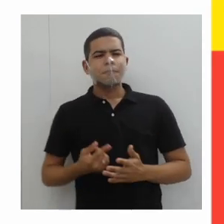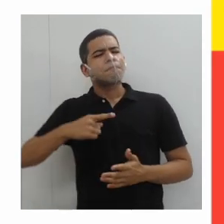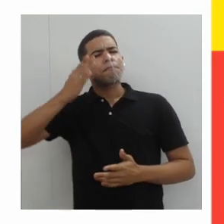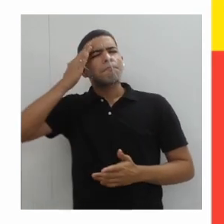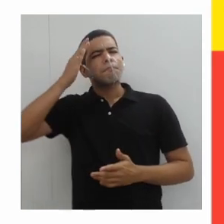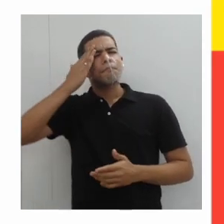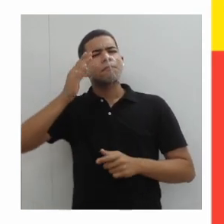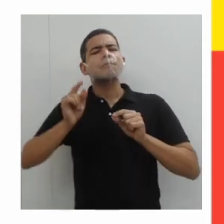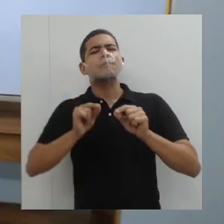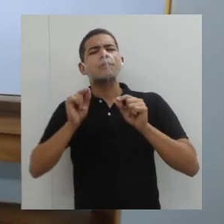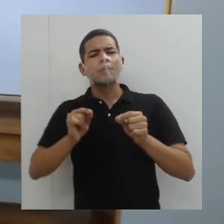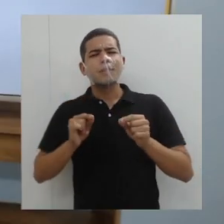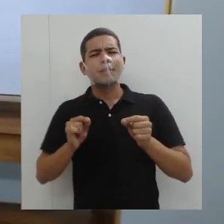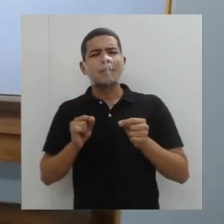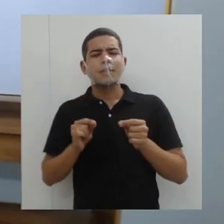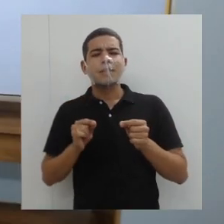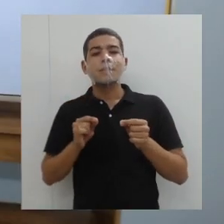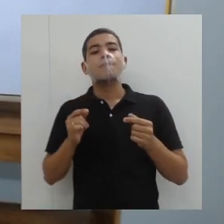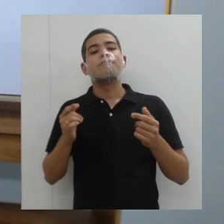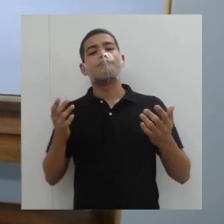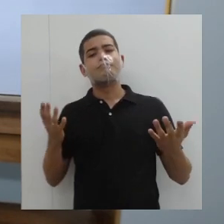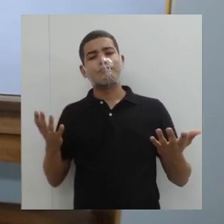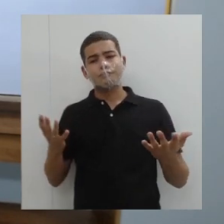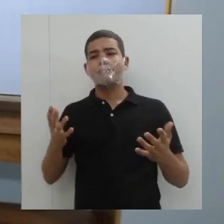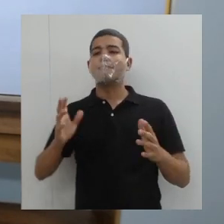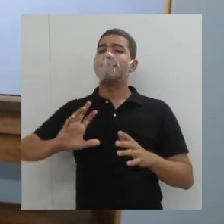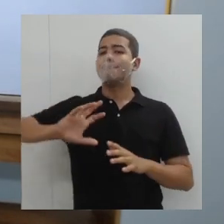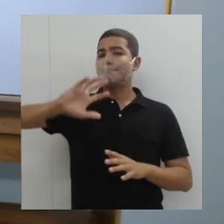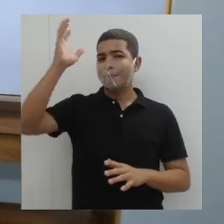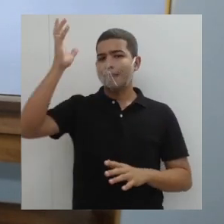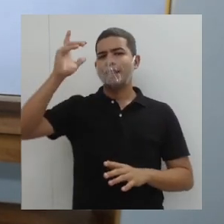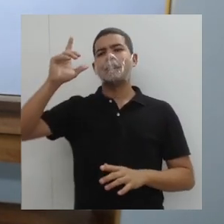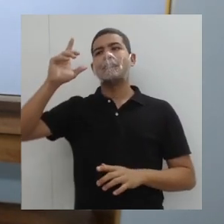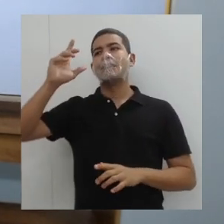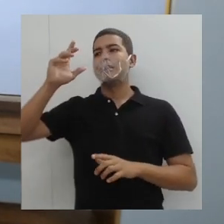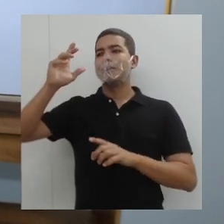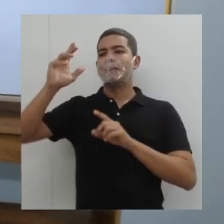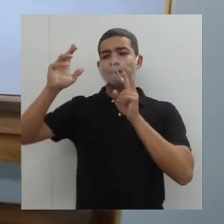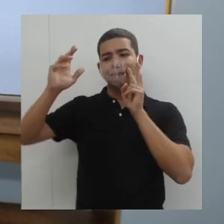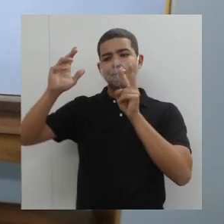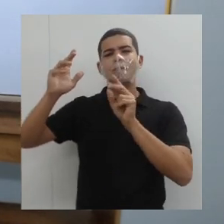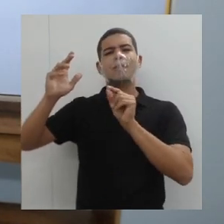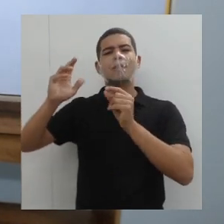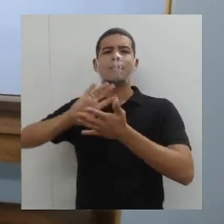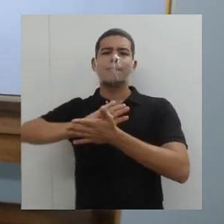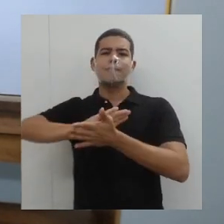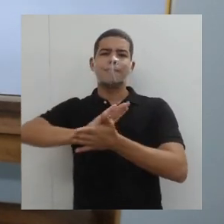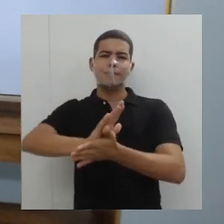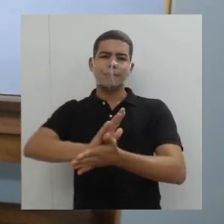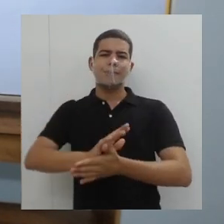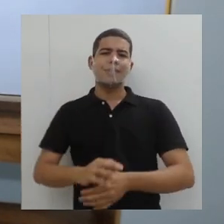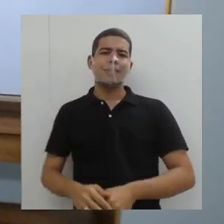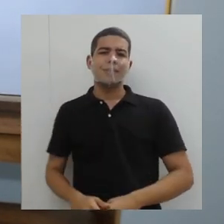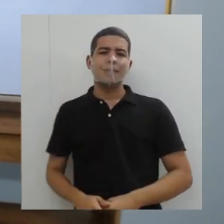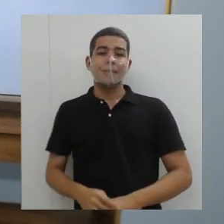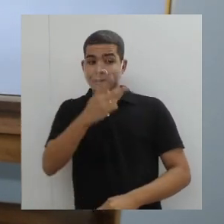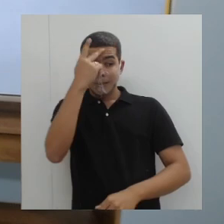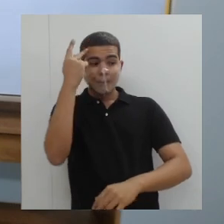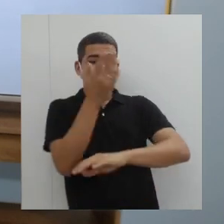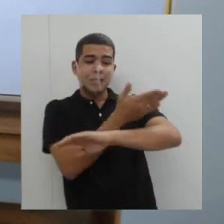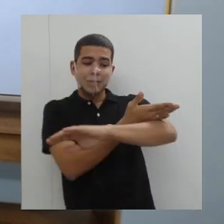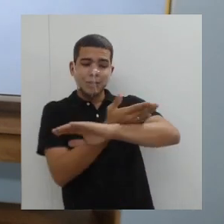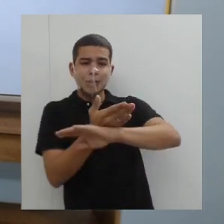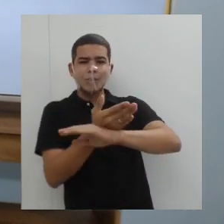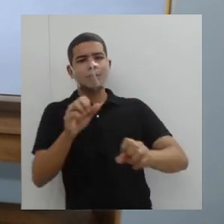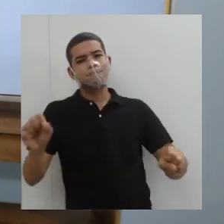então? Que esse episódio com a Tiffany é um episódio de preconceito. Isso tem a ver com paradigma? Tem. É um paradigma que a gente tem